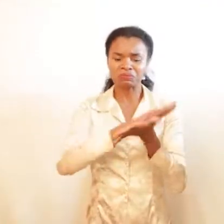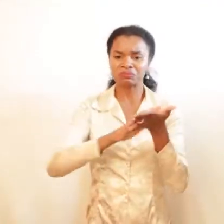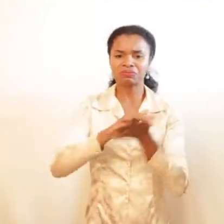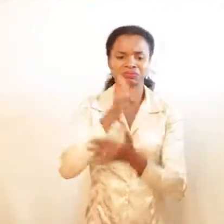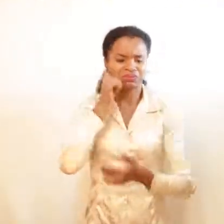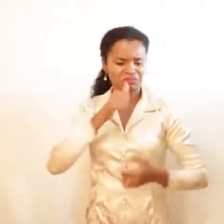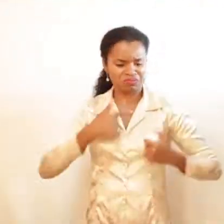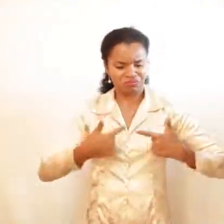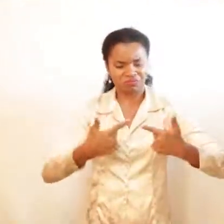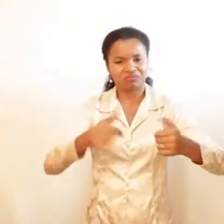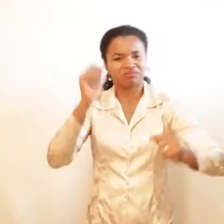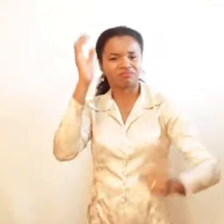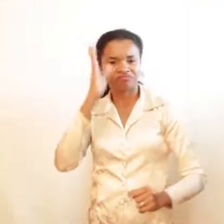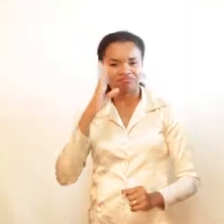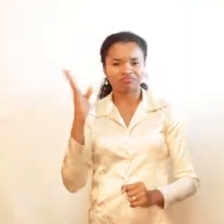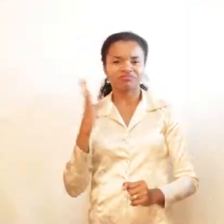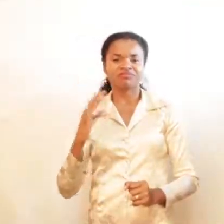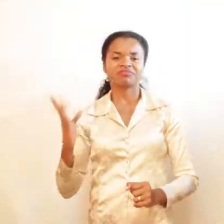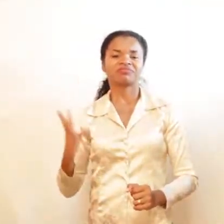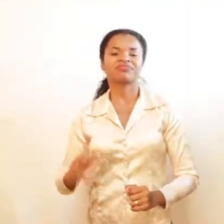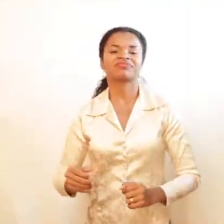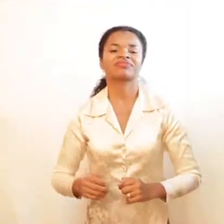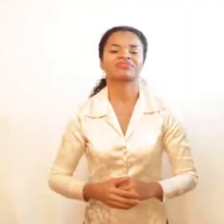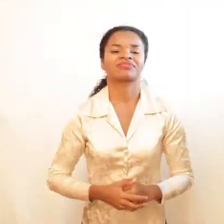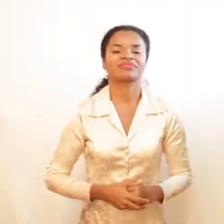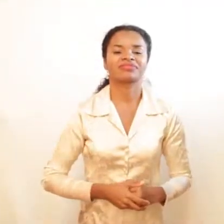Quantas anônimas guerreiras